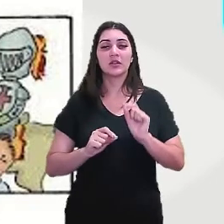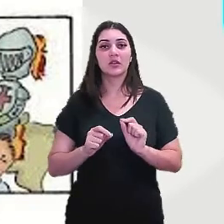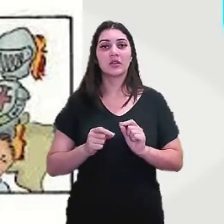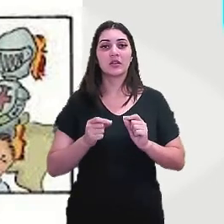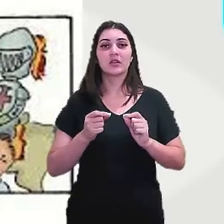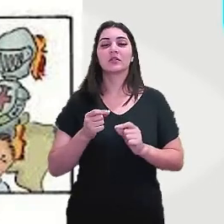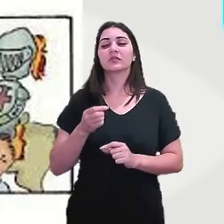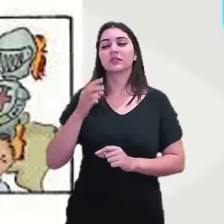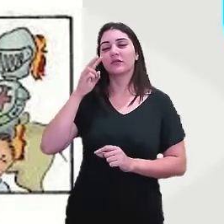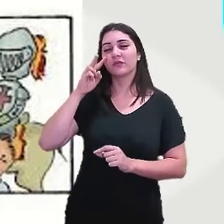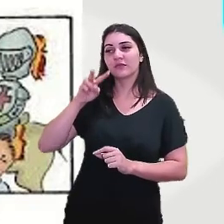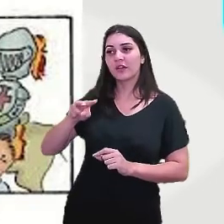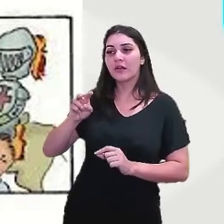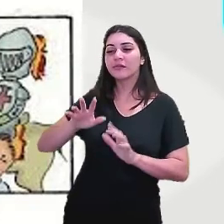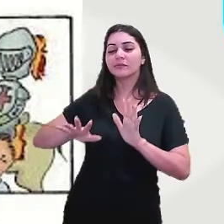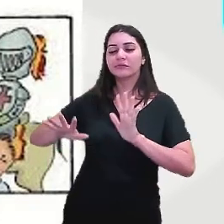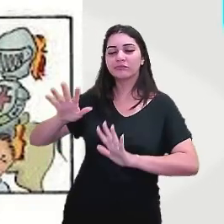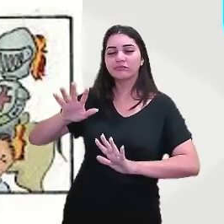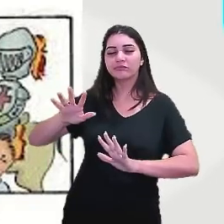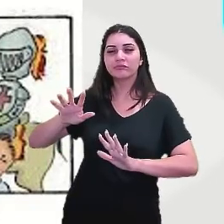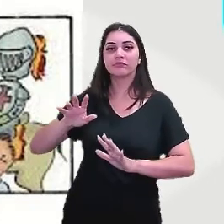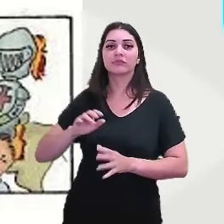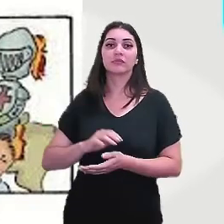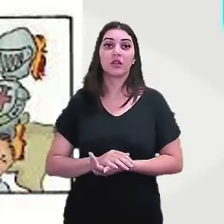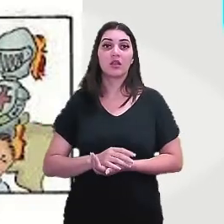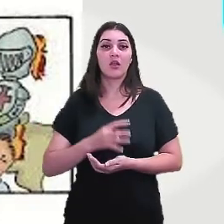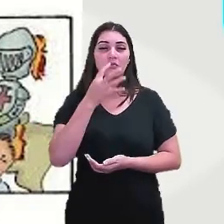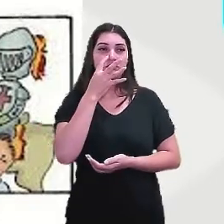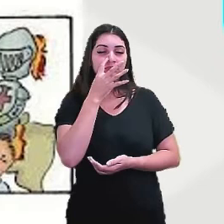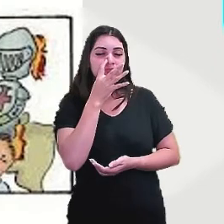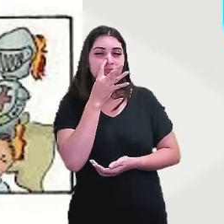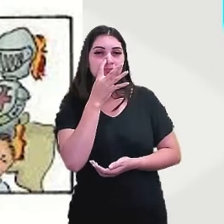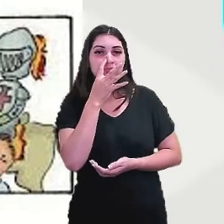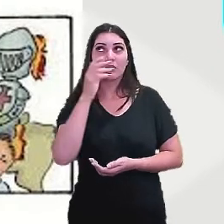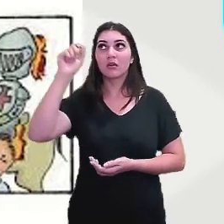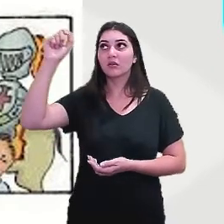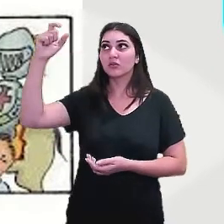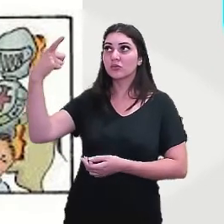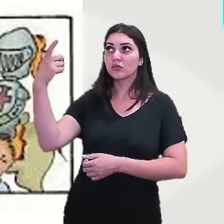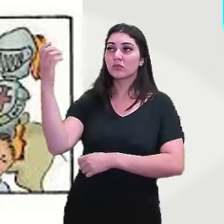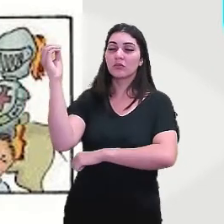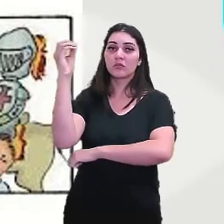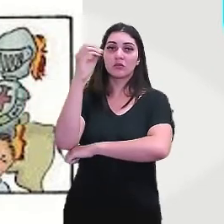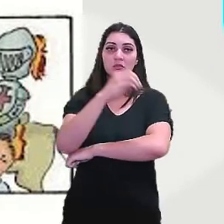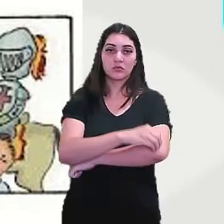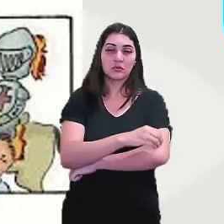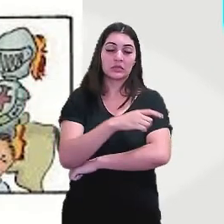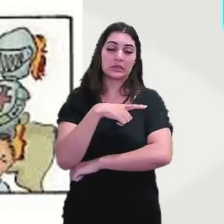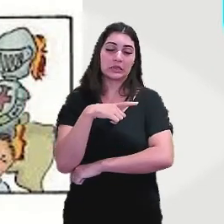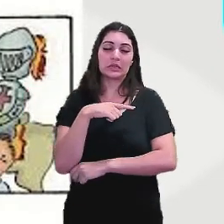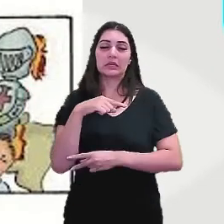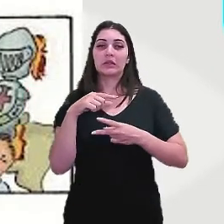verbo ver, ele está vendo. E também ele pode ser o sentido de